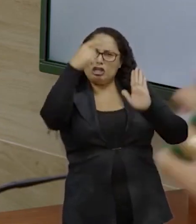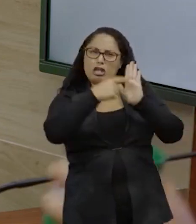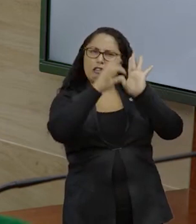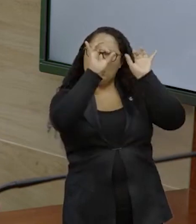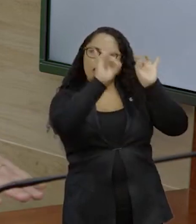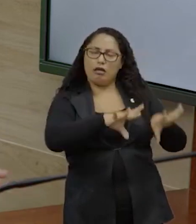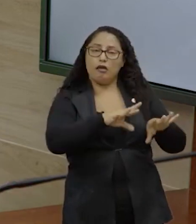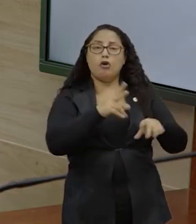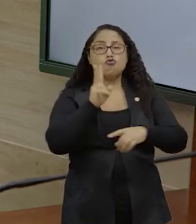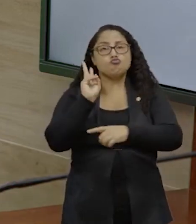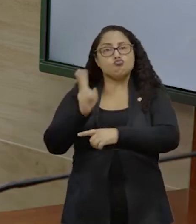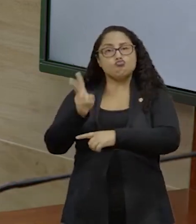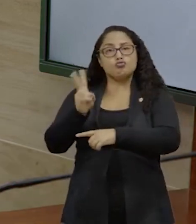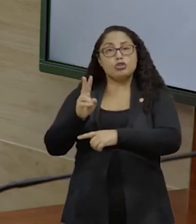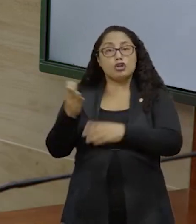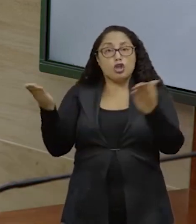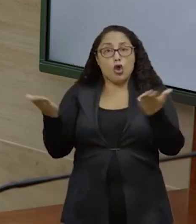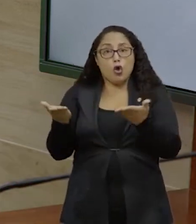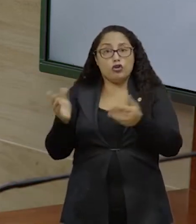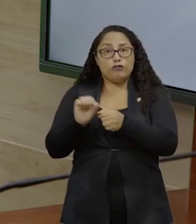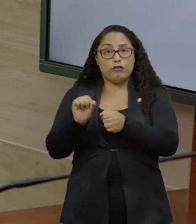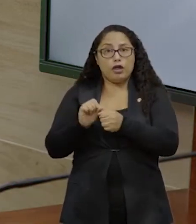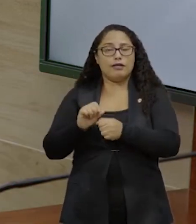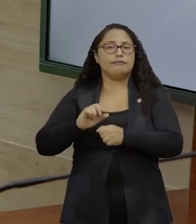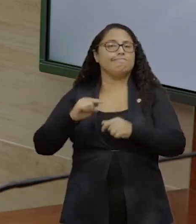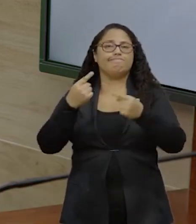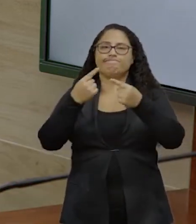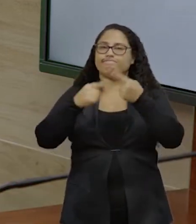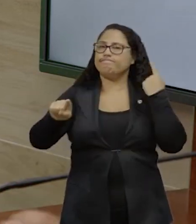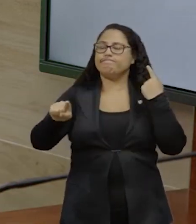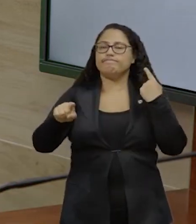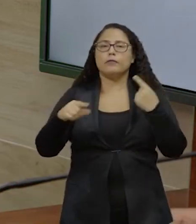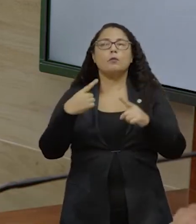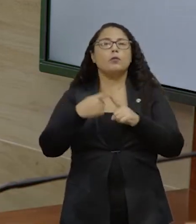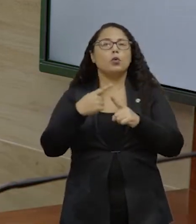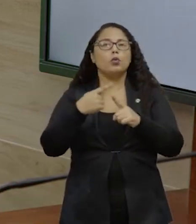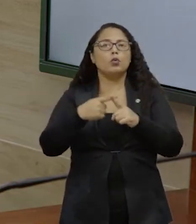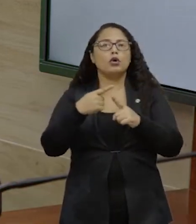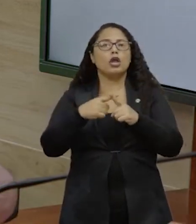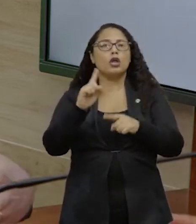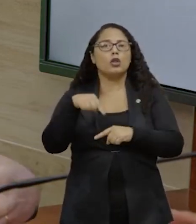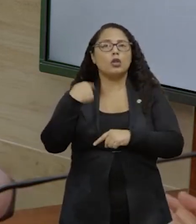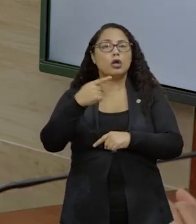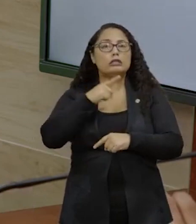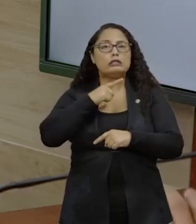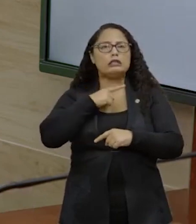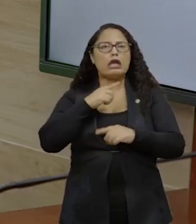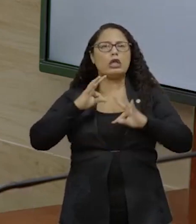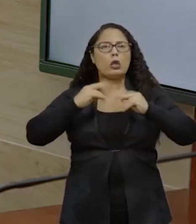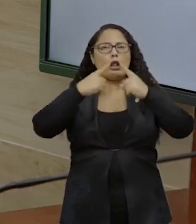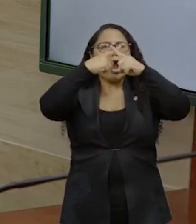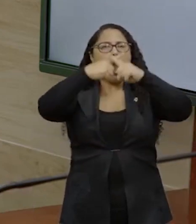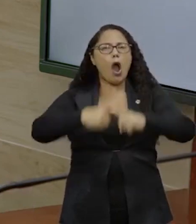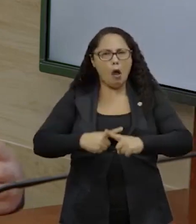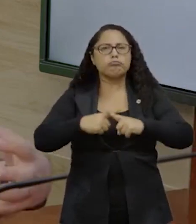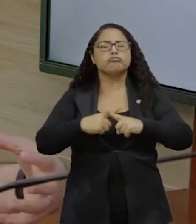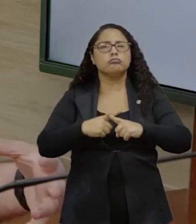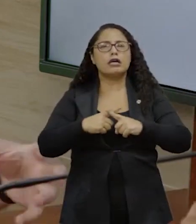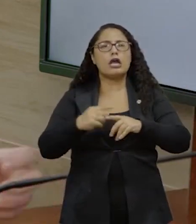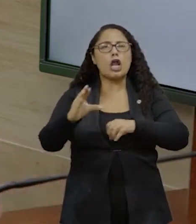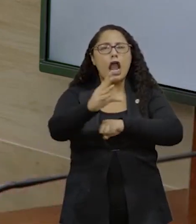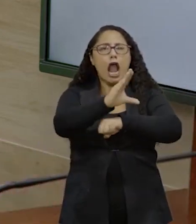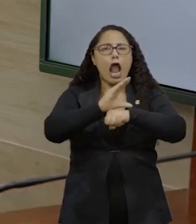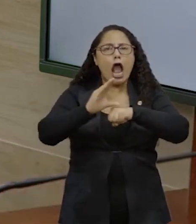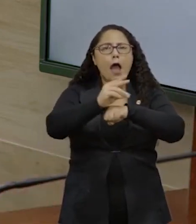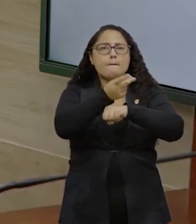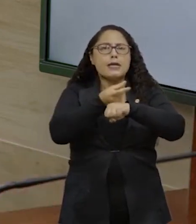artificial de lado, vamos manter o jeito que a gente faz agora. Não vai dar certo. Por quê? Porque a gente tem toda uma competição, né? O capitalismo,